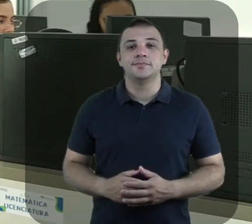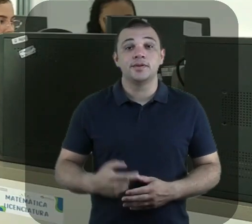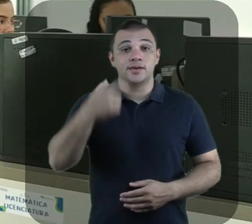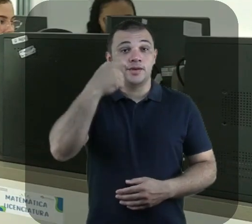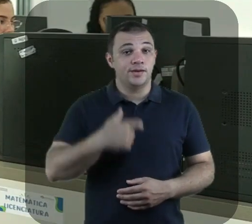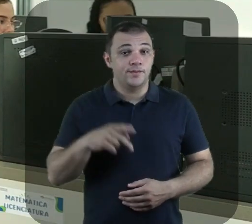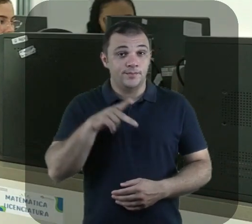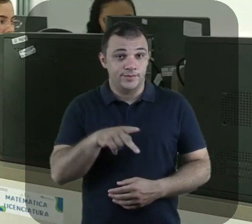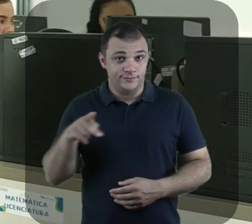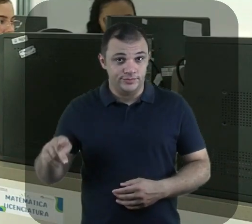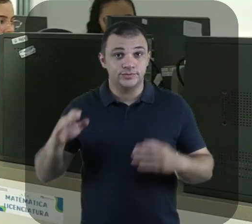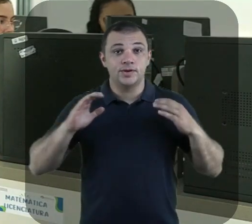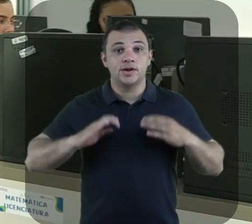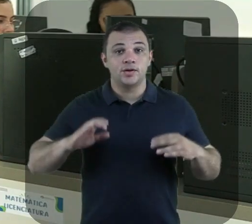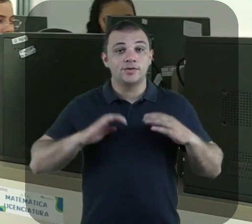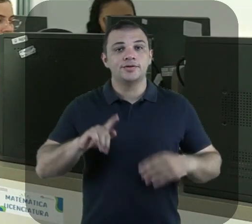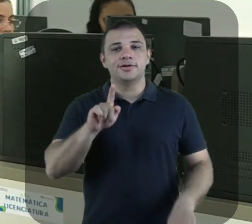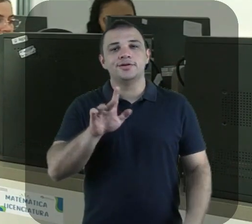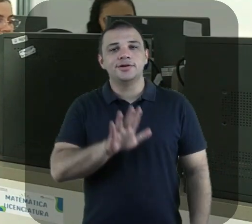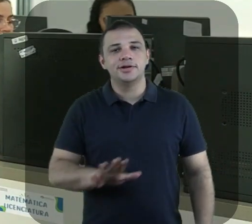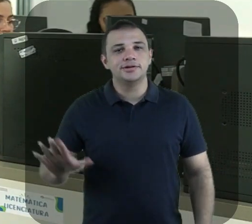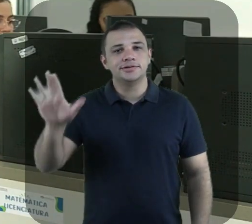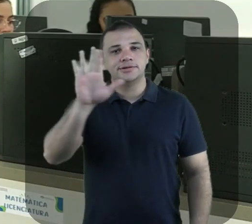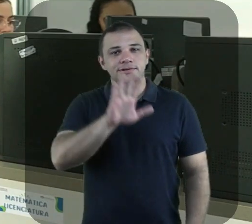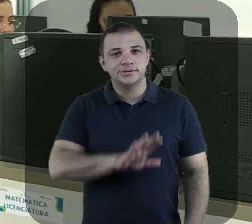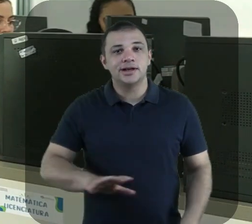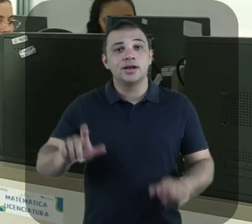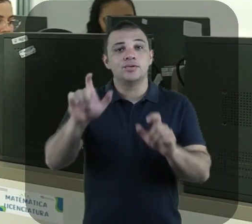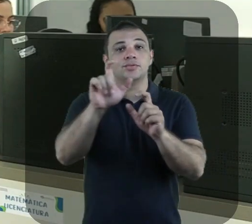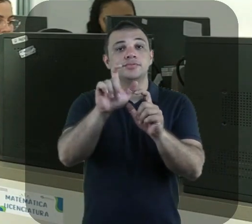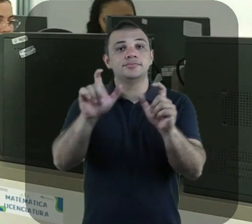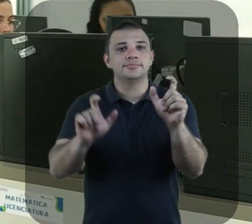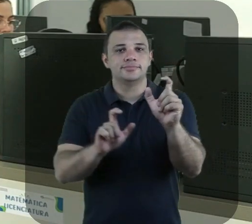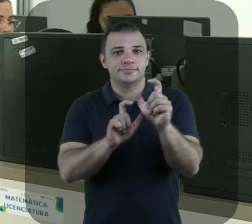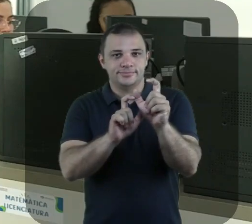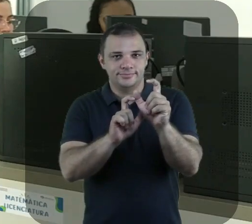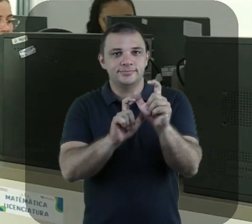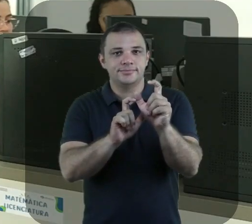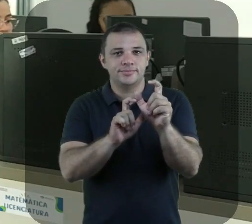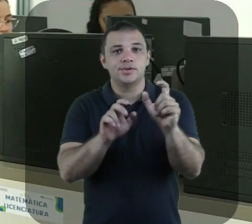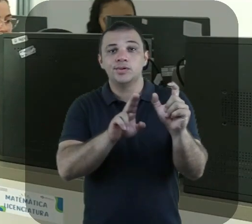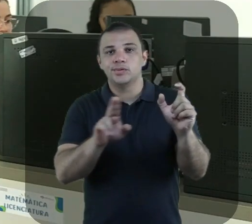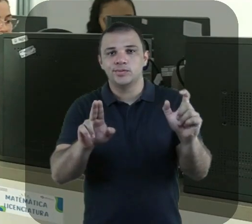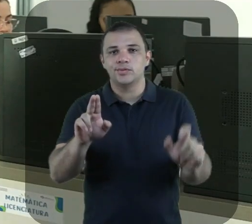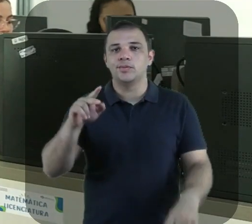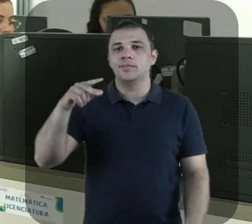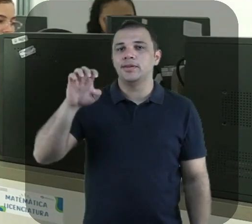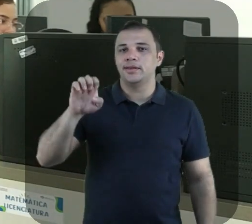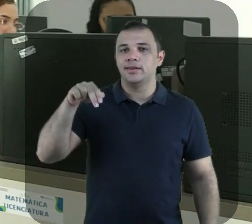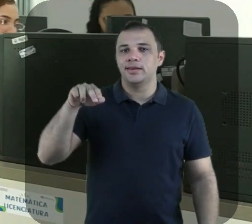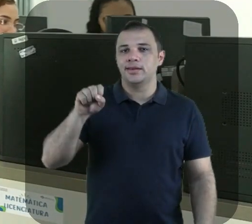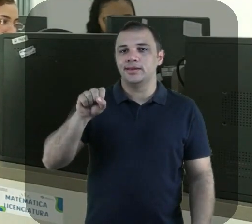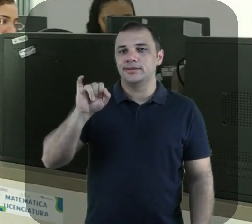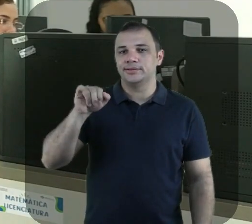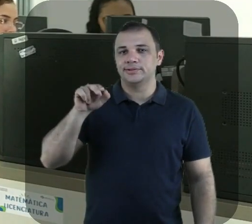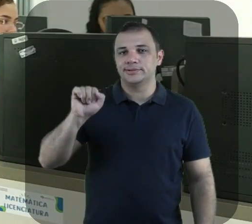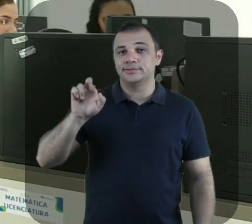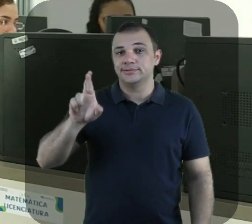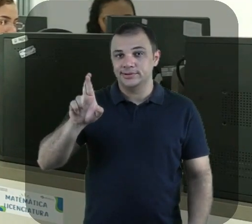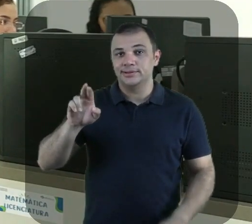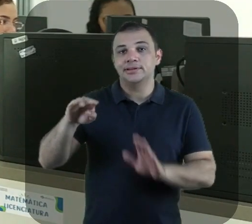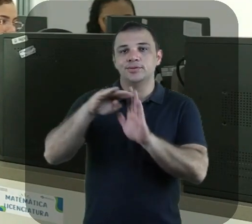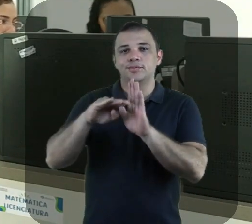Gorete Carvalho, coordenadora geral do Programa Ensinar, formação de professores. É